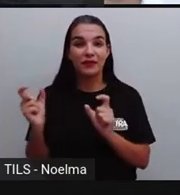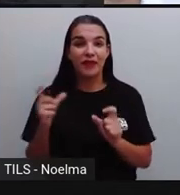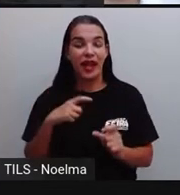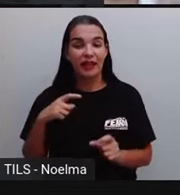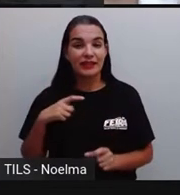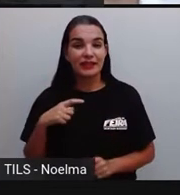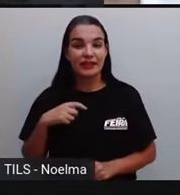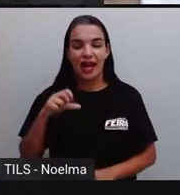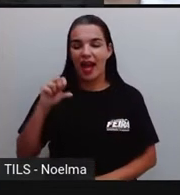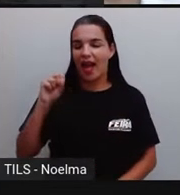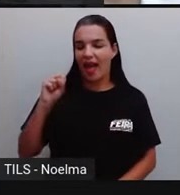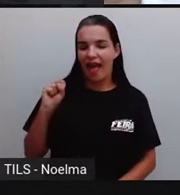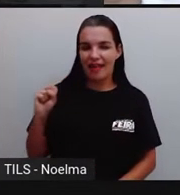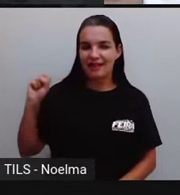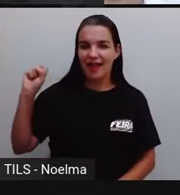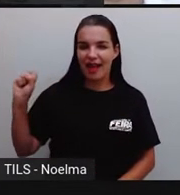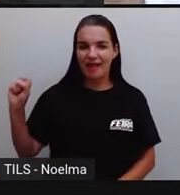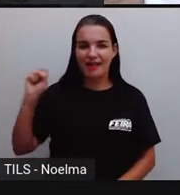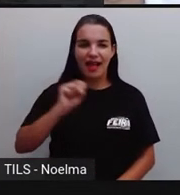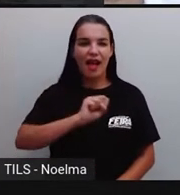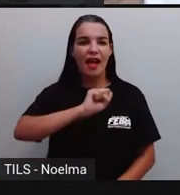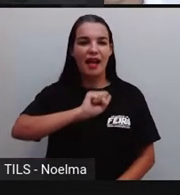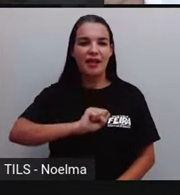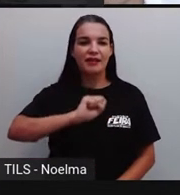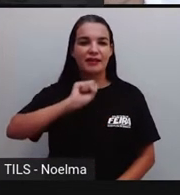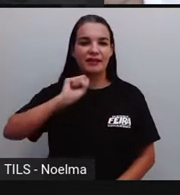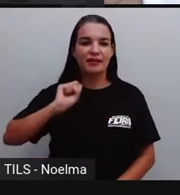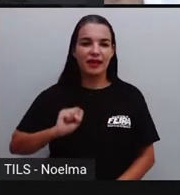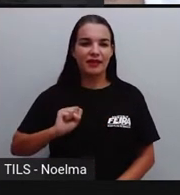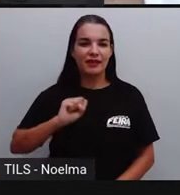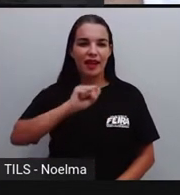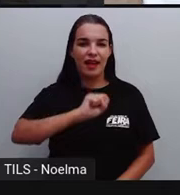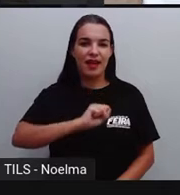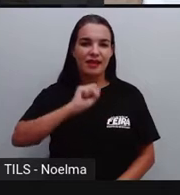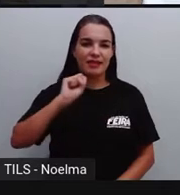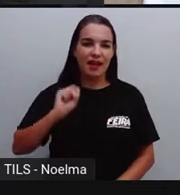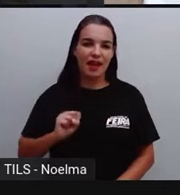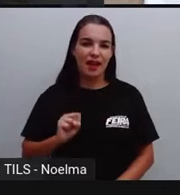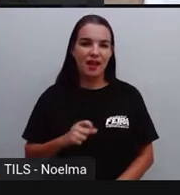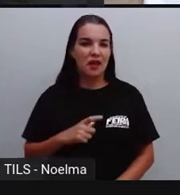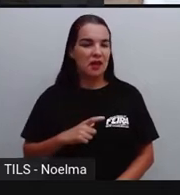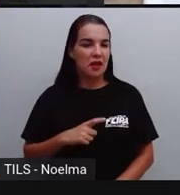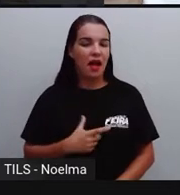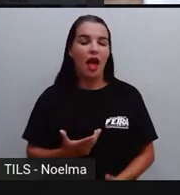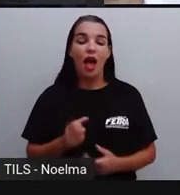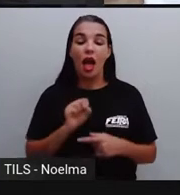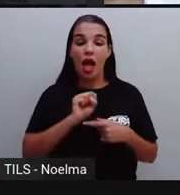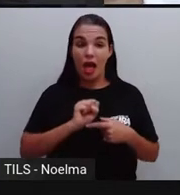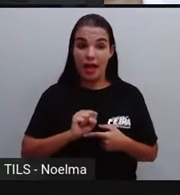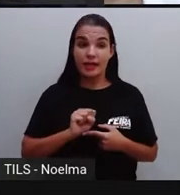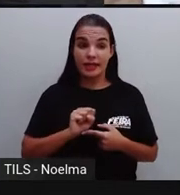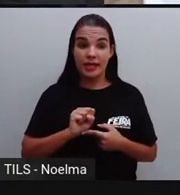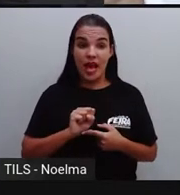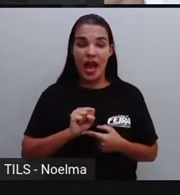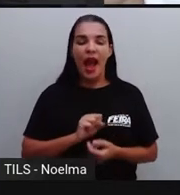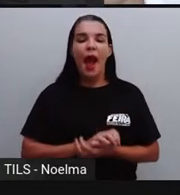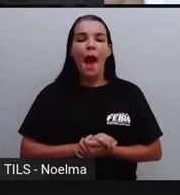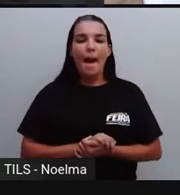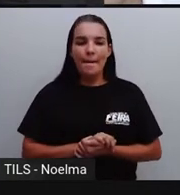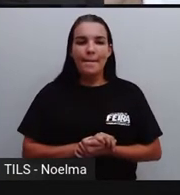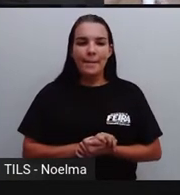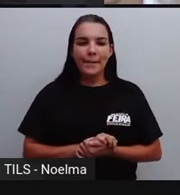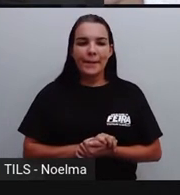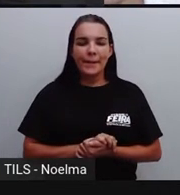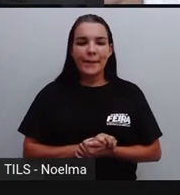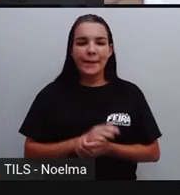sublinhou aqui, né, circulou as palavras desse anúncio que tem aí a presença da letra si, tá